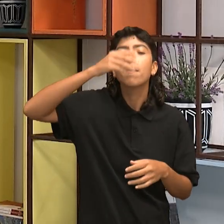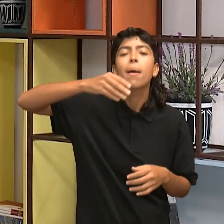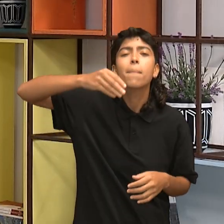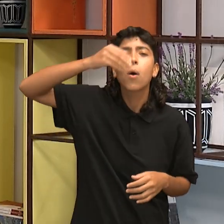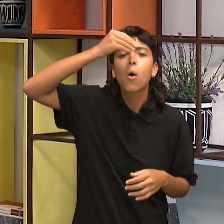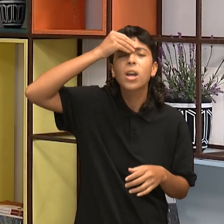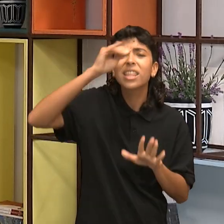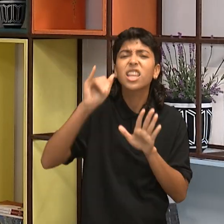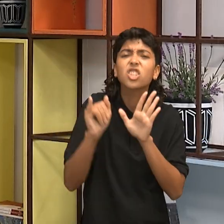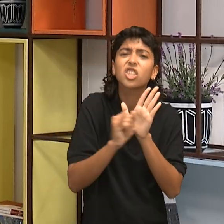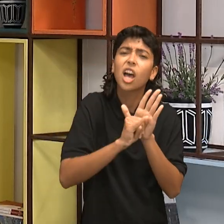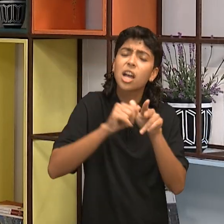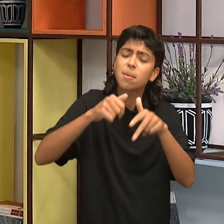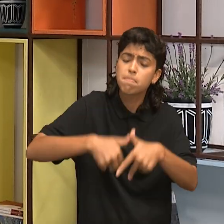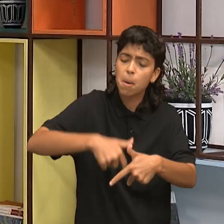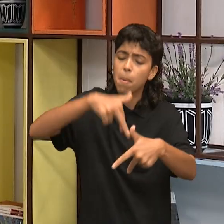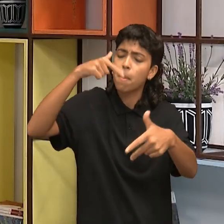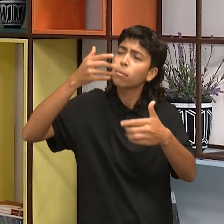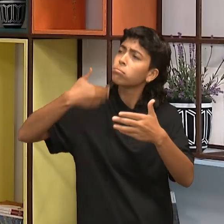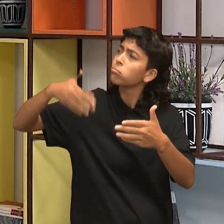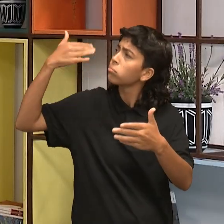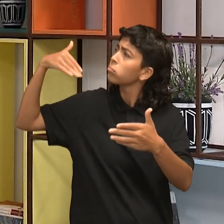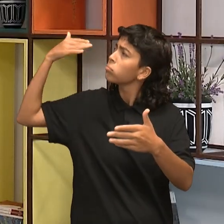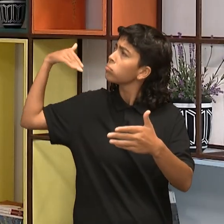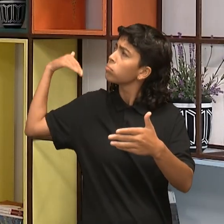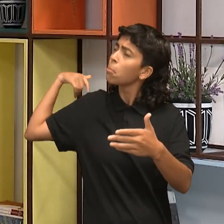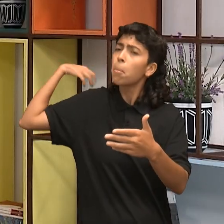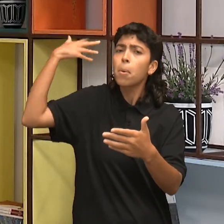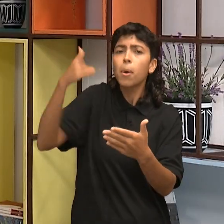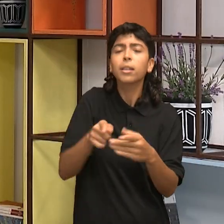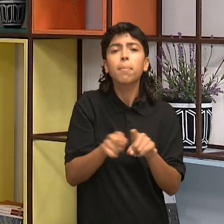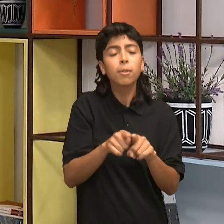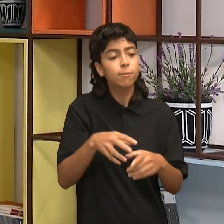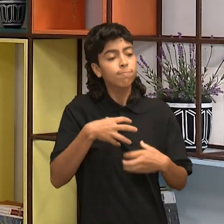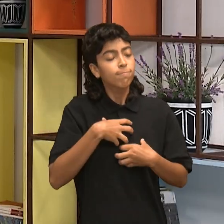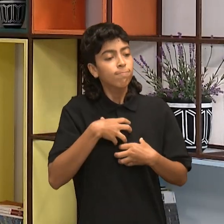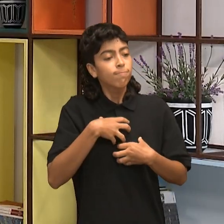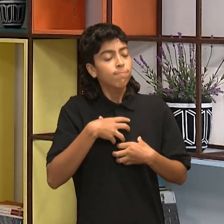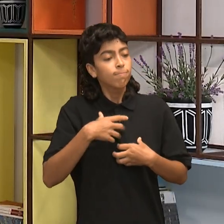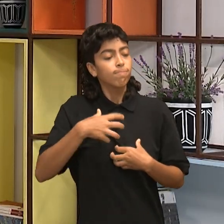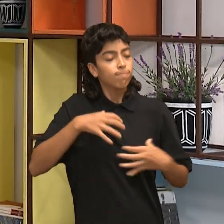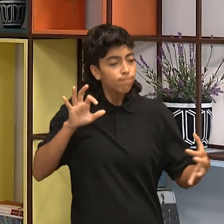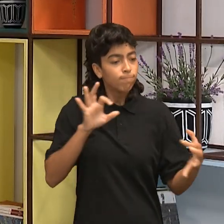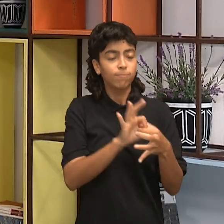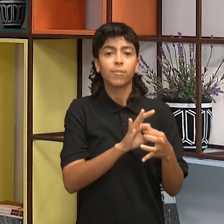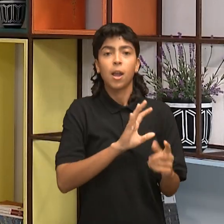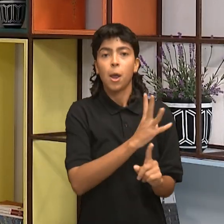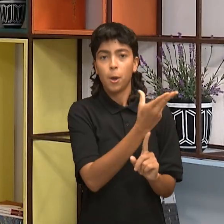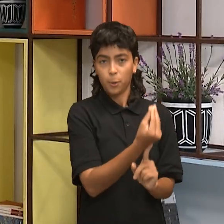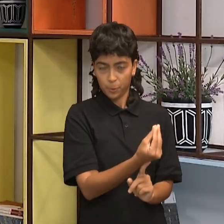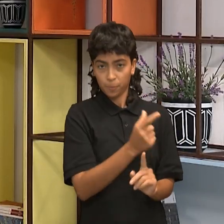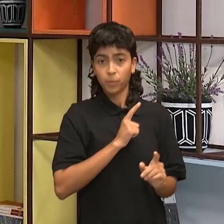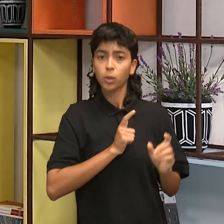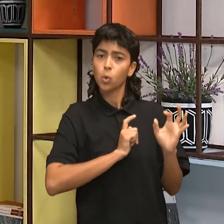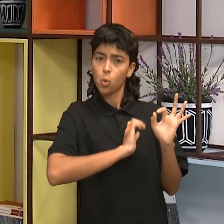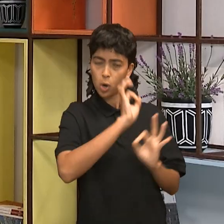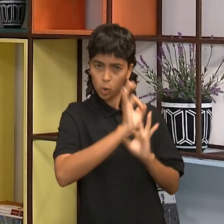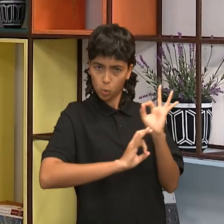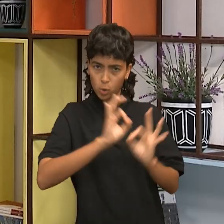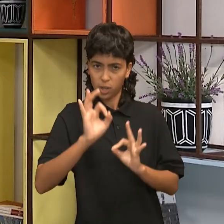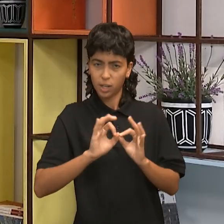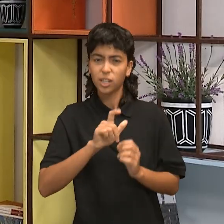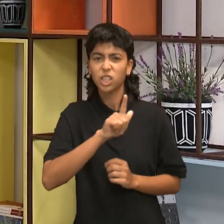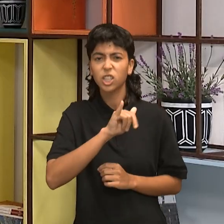memórias, identidades e sentido de pertencimento por meio da arte. Com a curadoria de Gisele Lopes e Fernanda Porto,